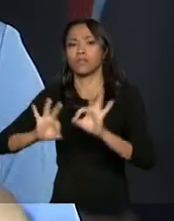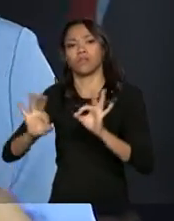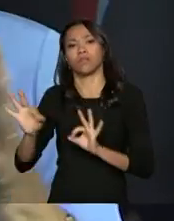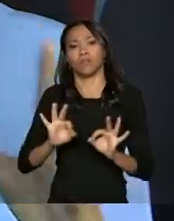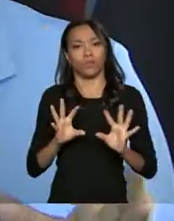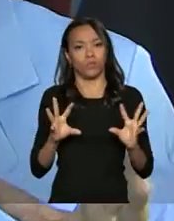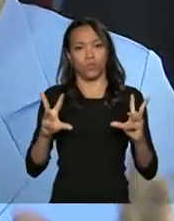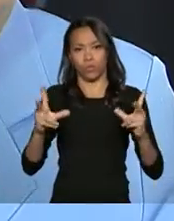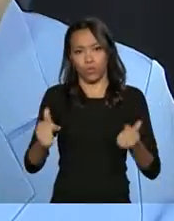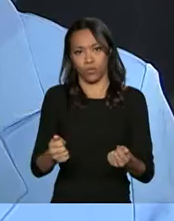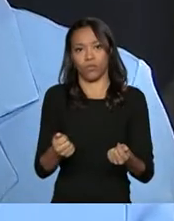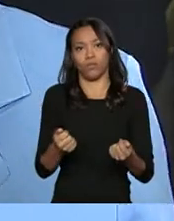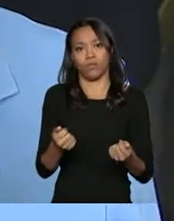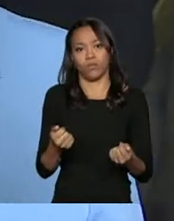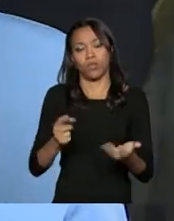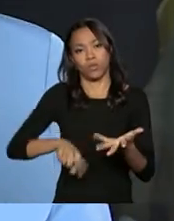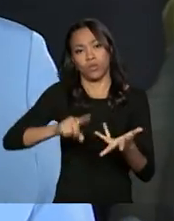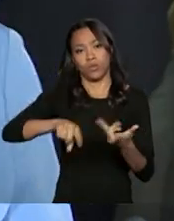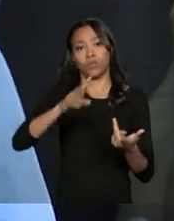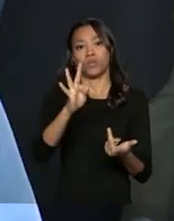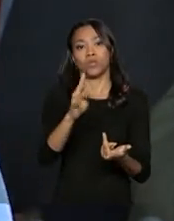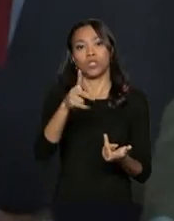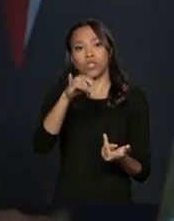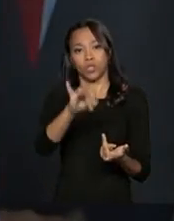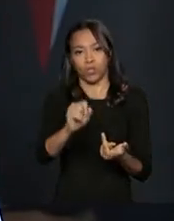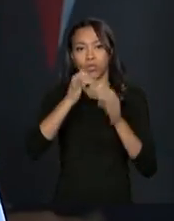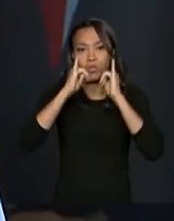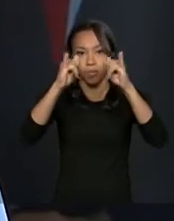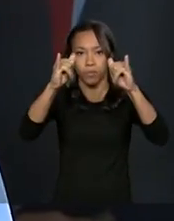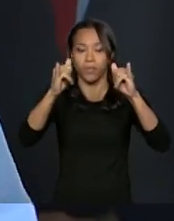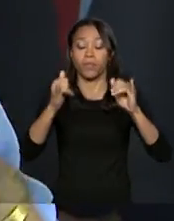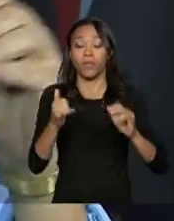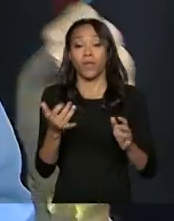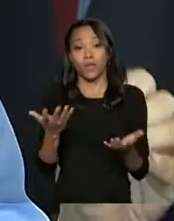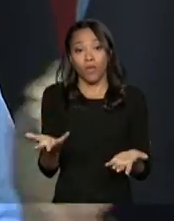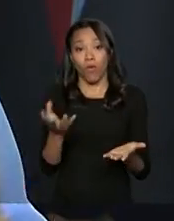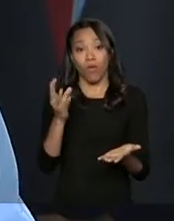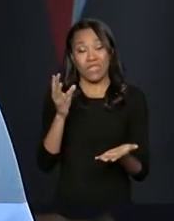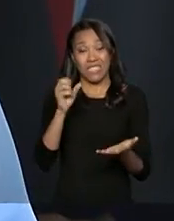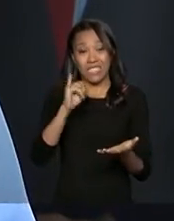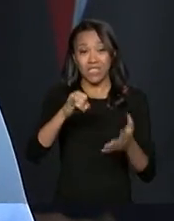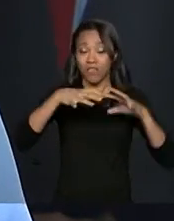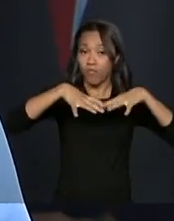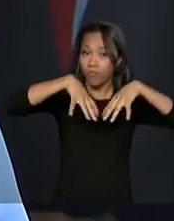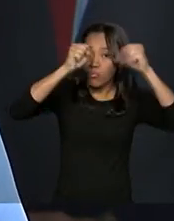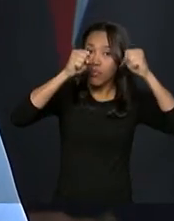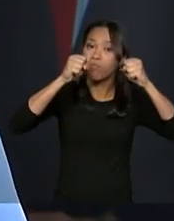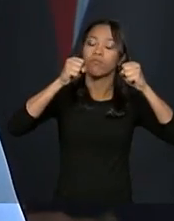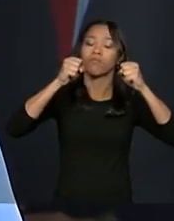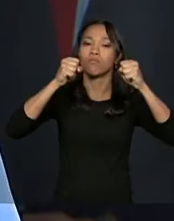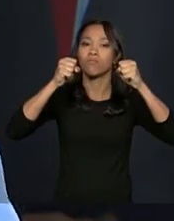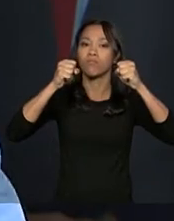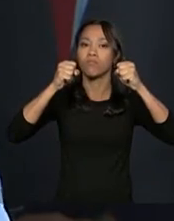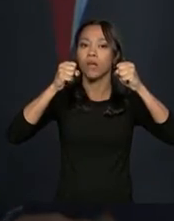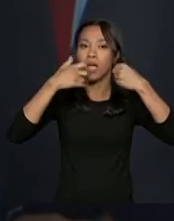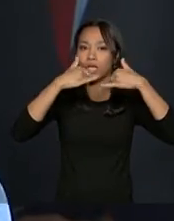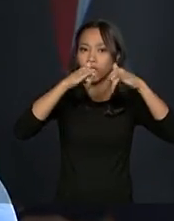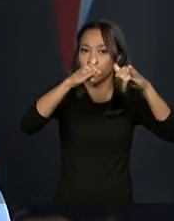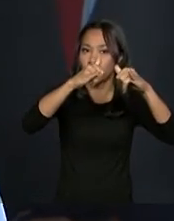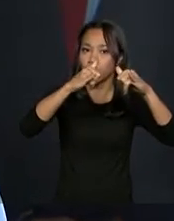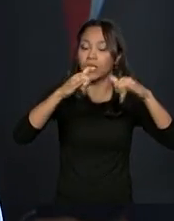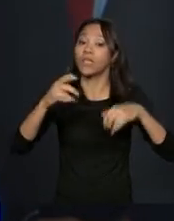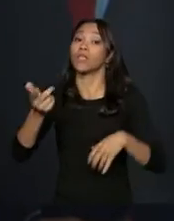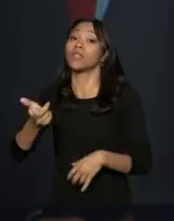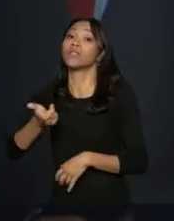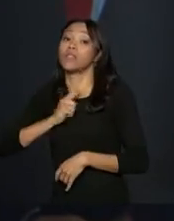Agora, todo mundo sabe de uma coisa. Entre faltar energia e ter